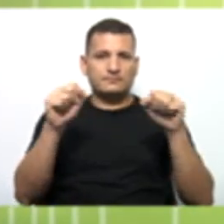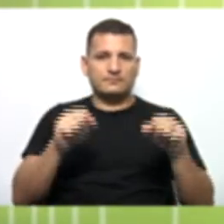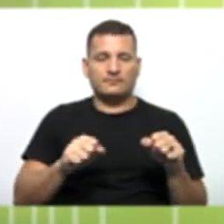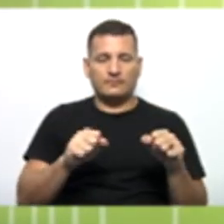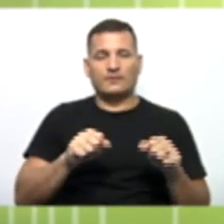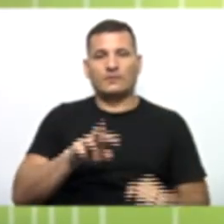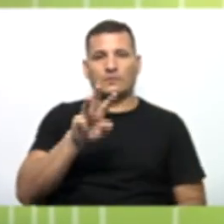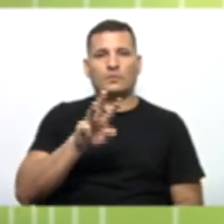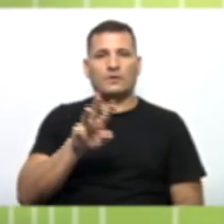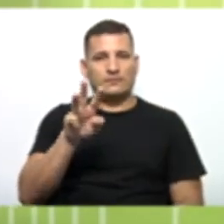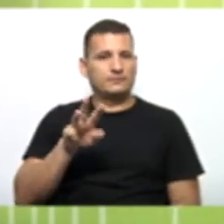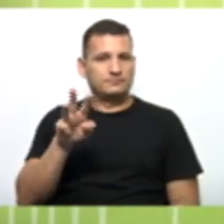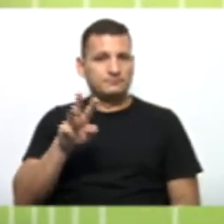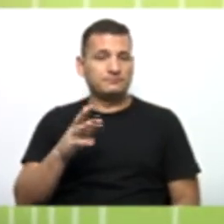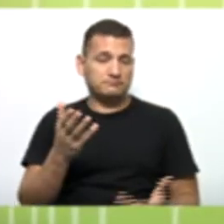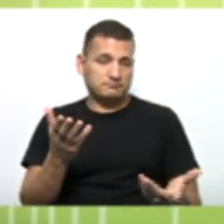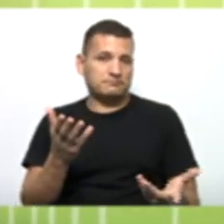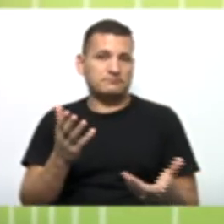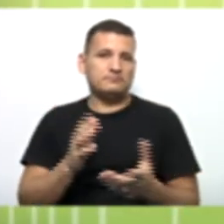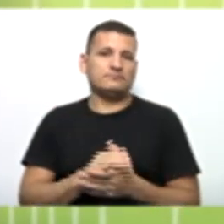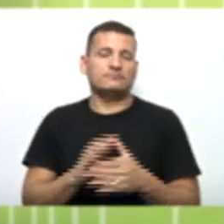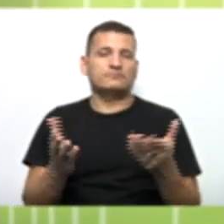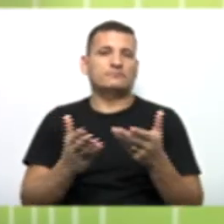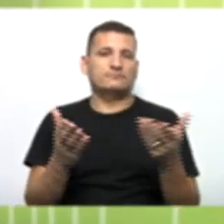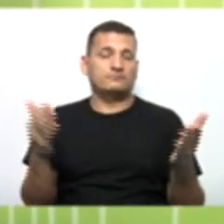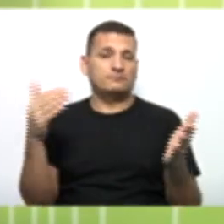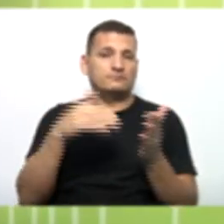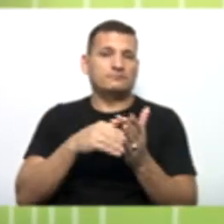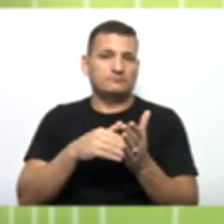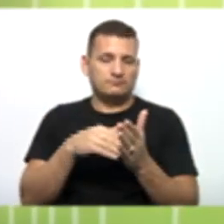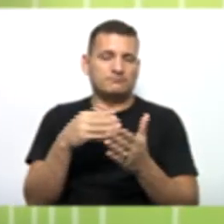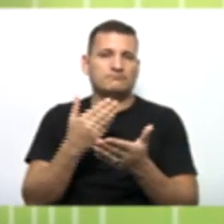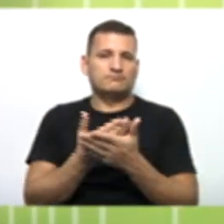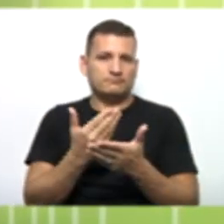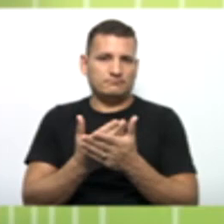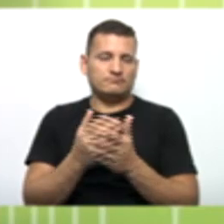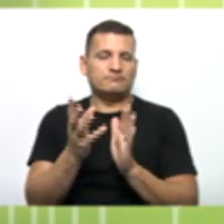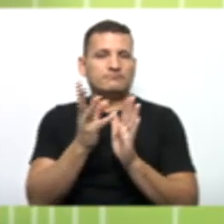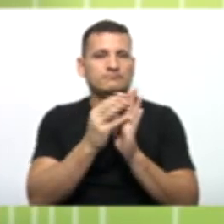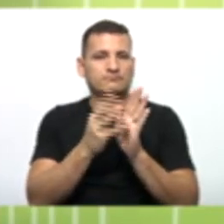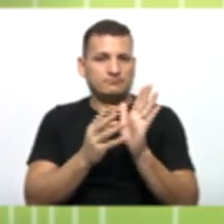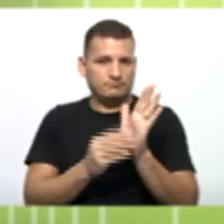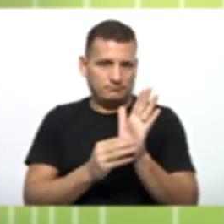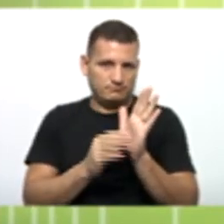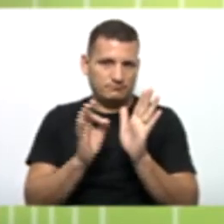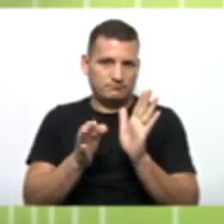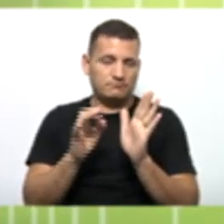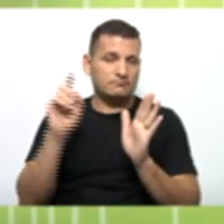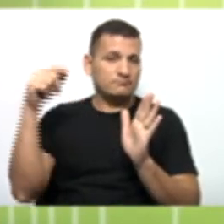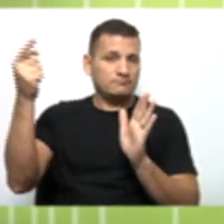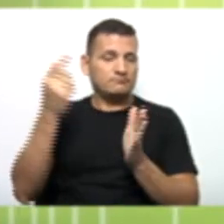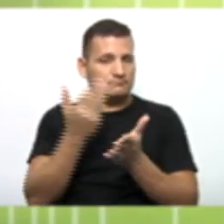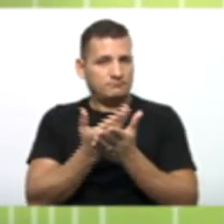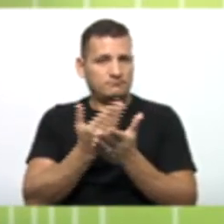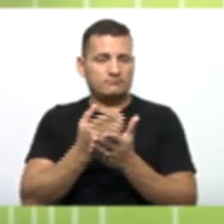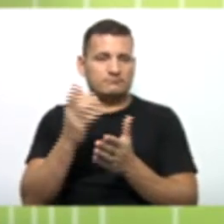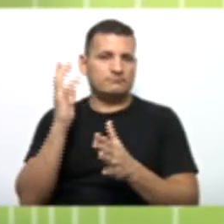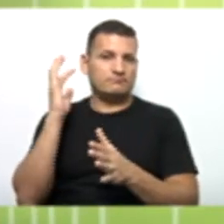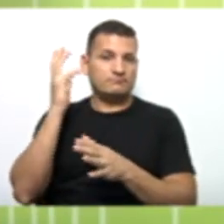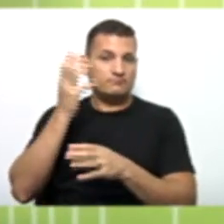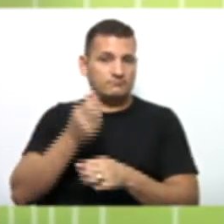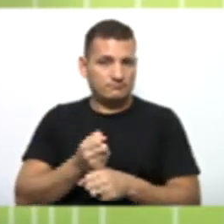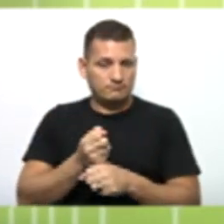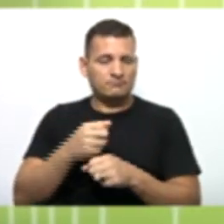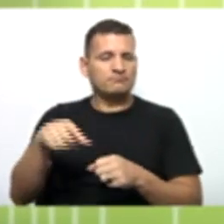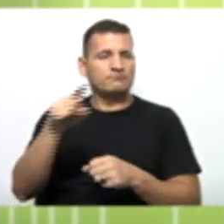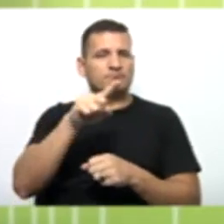dessa forma mesmo. Então, hoje é o nosso último encontro com o conteúdo. A próxima aula é a nossa revisão, vocês